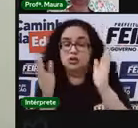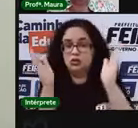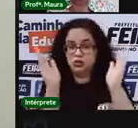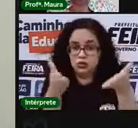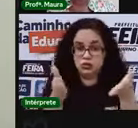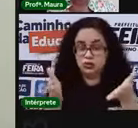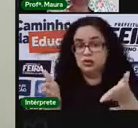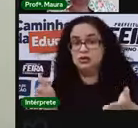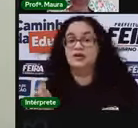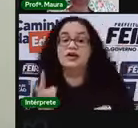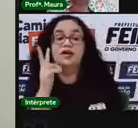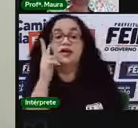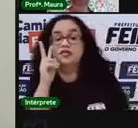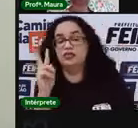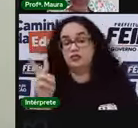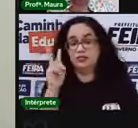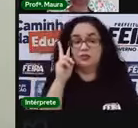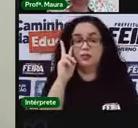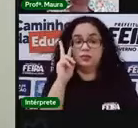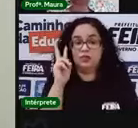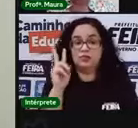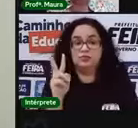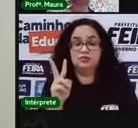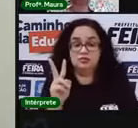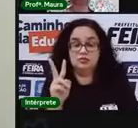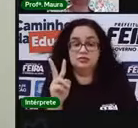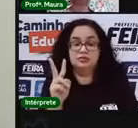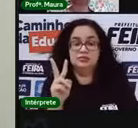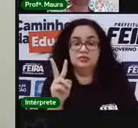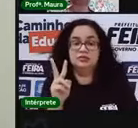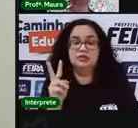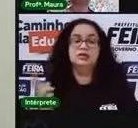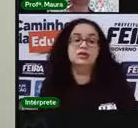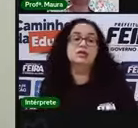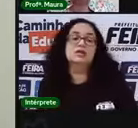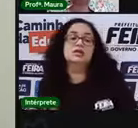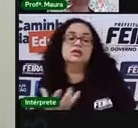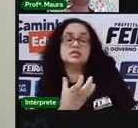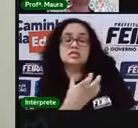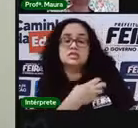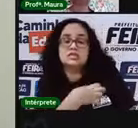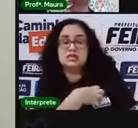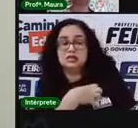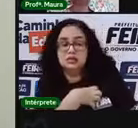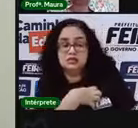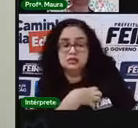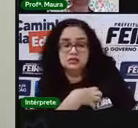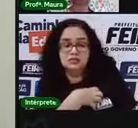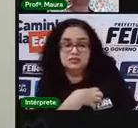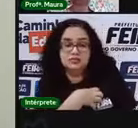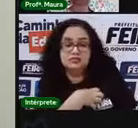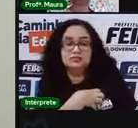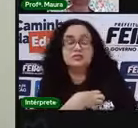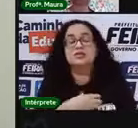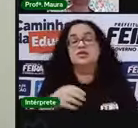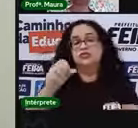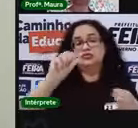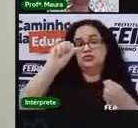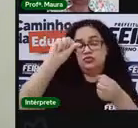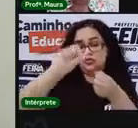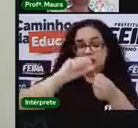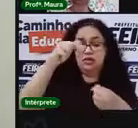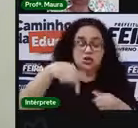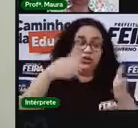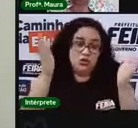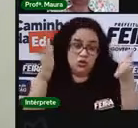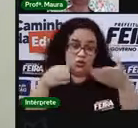e vai rever os chamados, as sensibilizações, olha, que foram feitas aqui hoje,